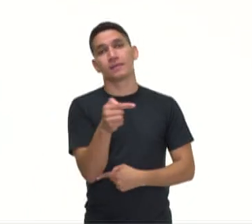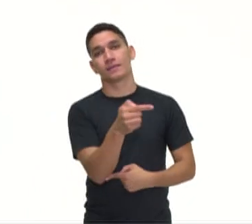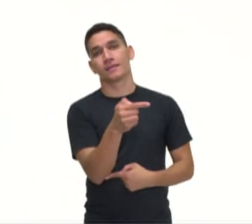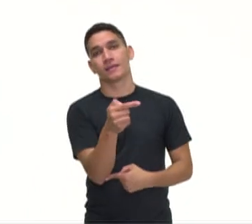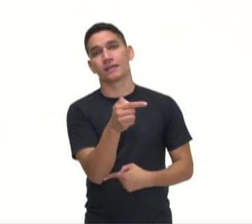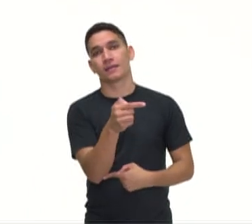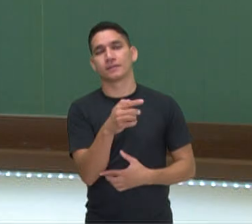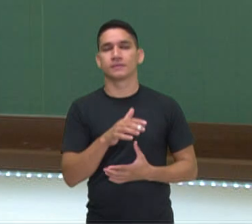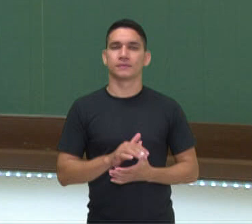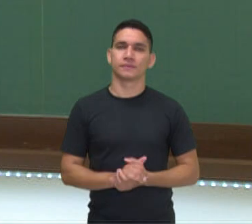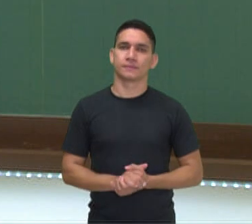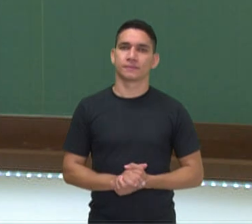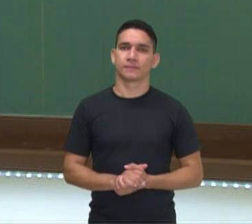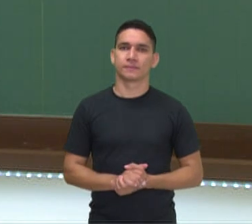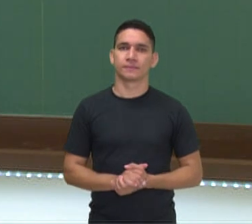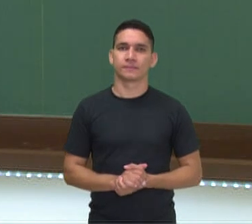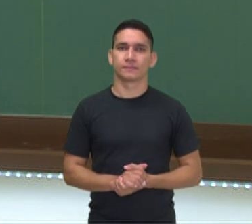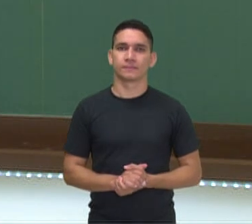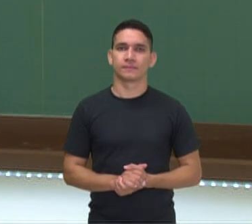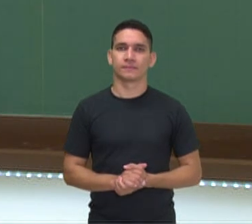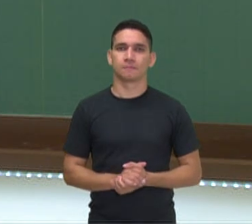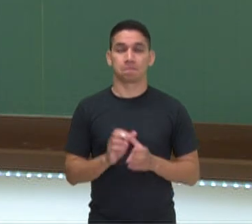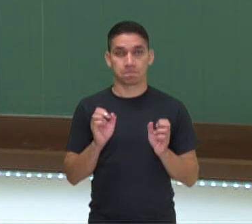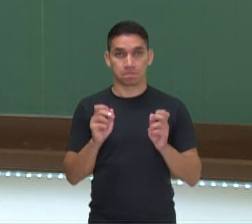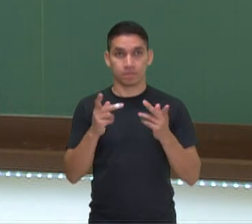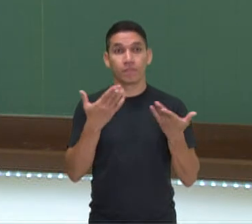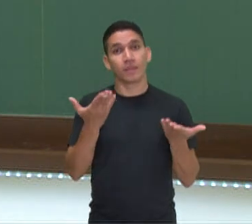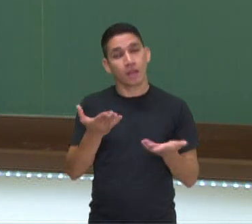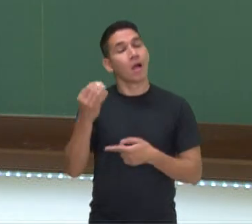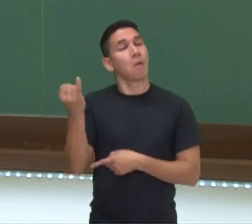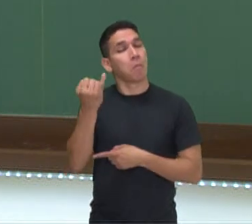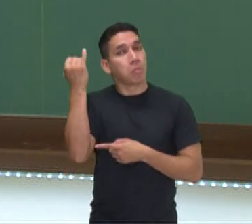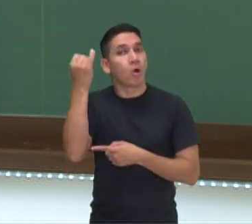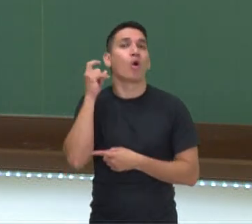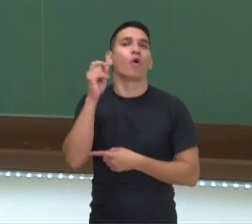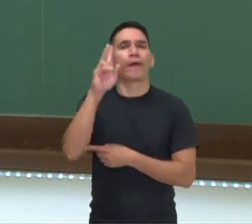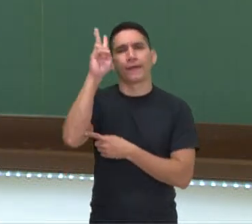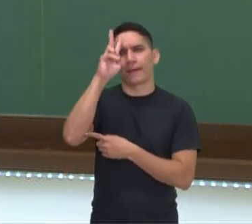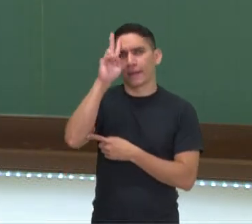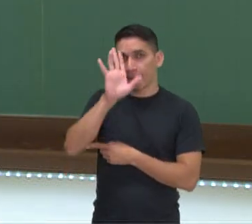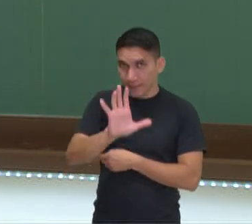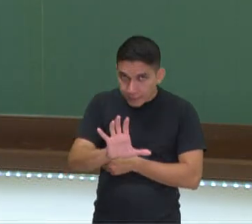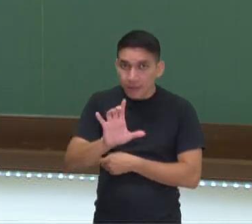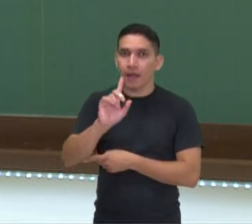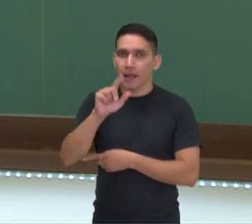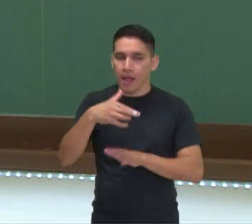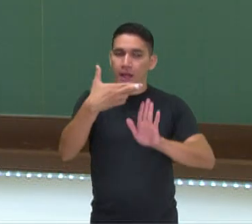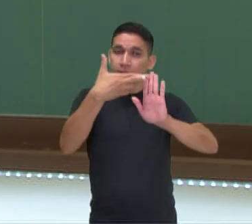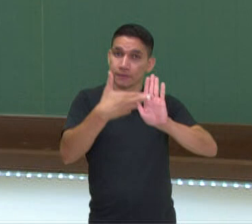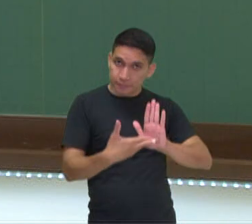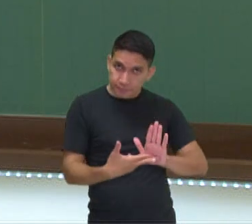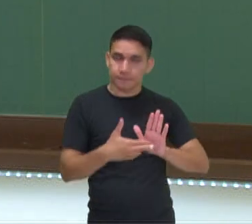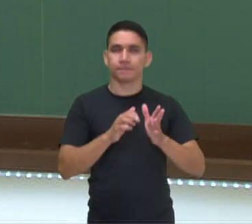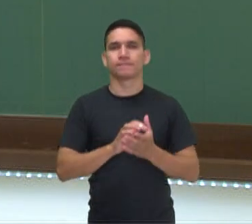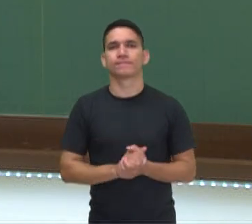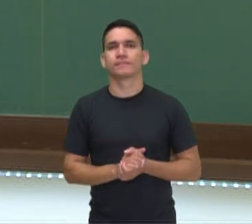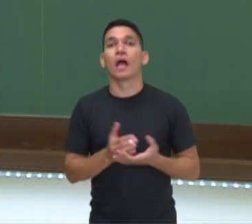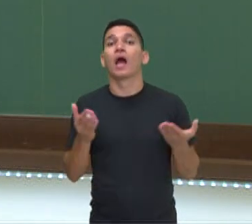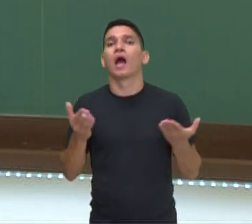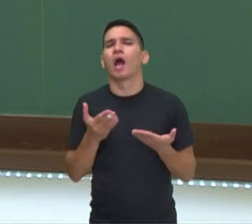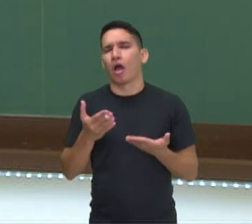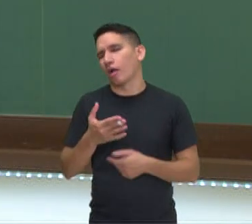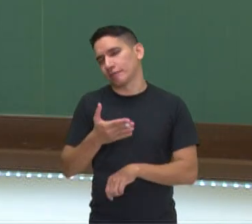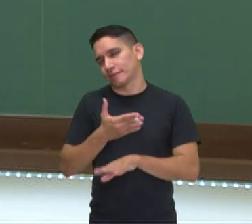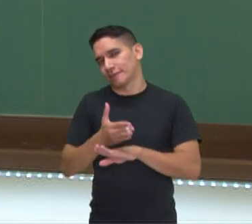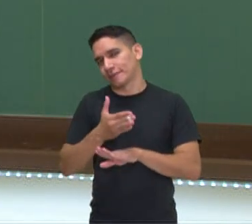divisão será negativo, ok? Então é importante lembrarmos dessas regrinhas. Vamos aquecer